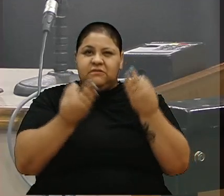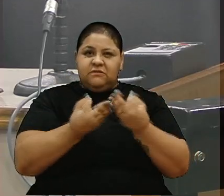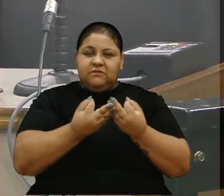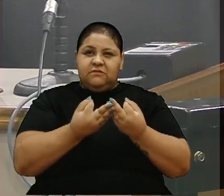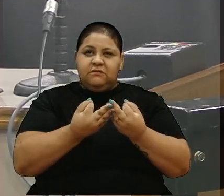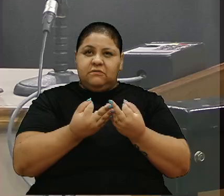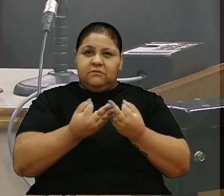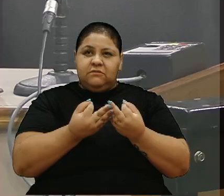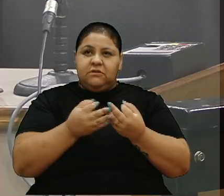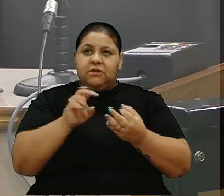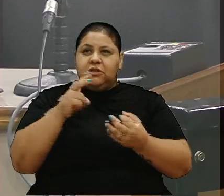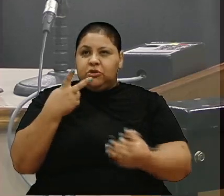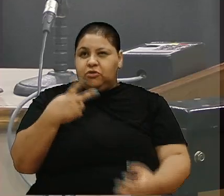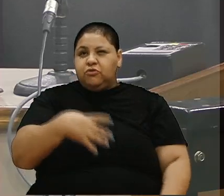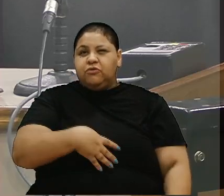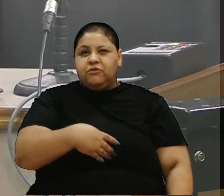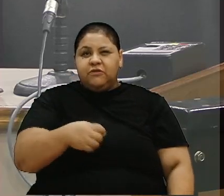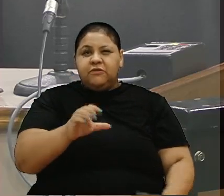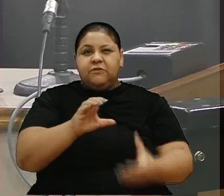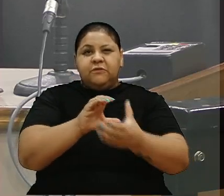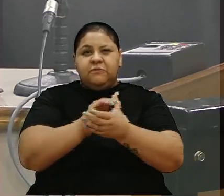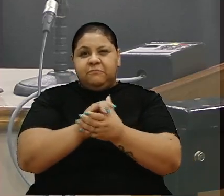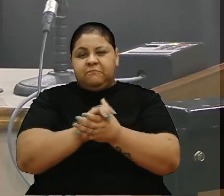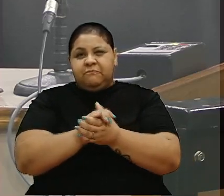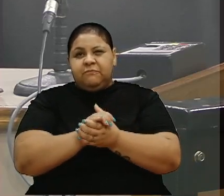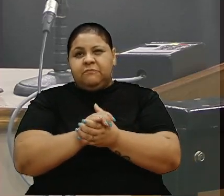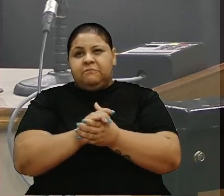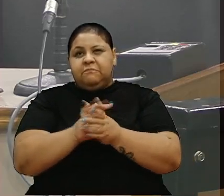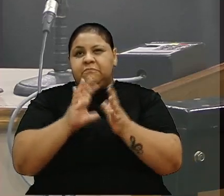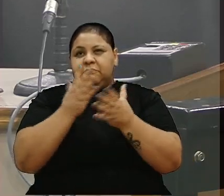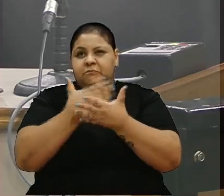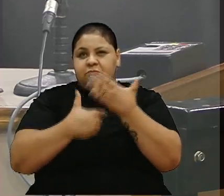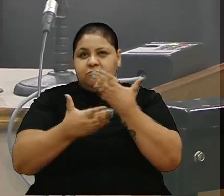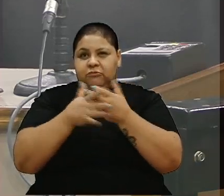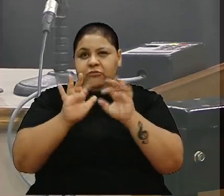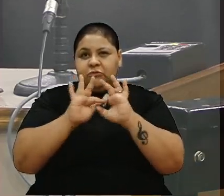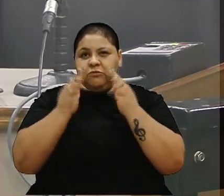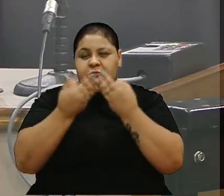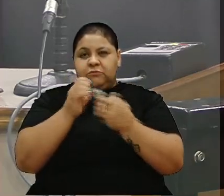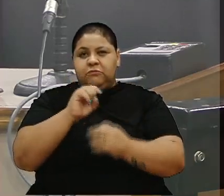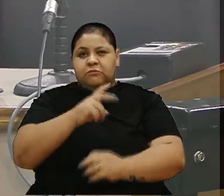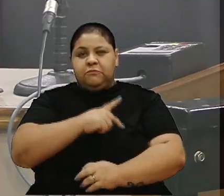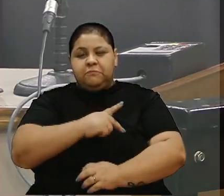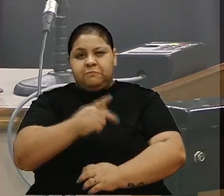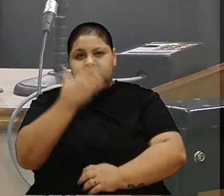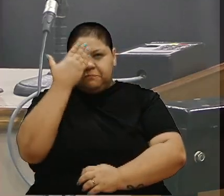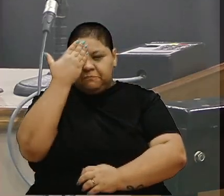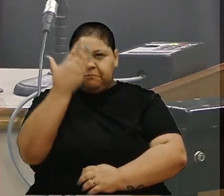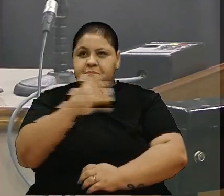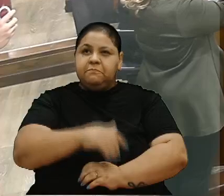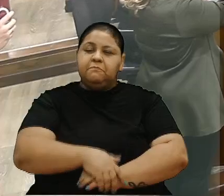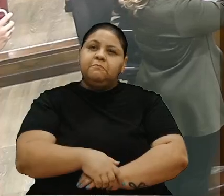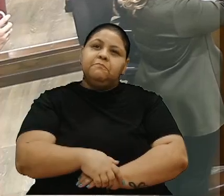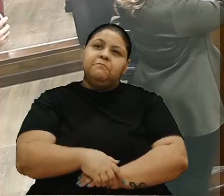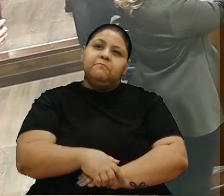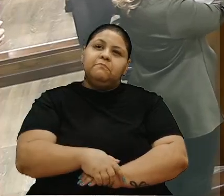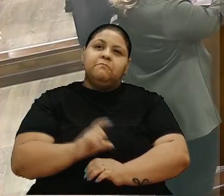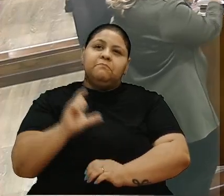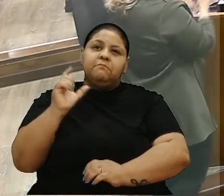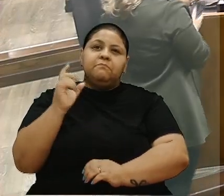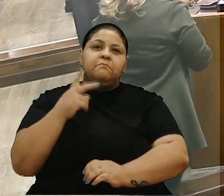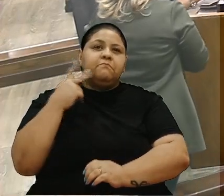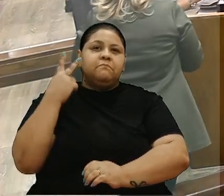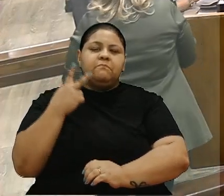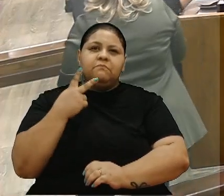que deixa suas 2 filhas, esposa, né, familiares. Seria isso. Obrigado, senhor presidente. Obrigado, vereador Pedro. Com a palavra, a